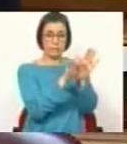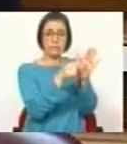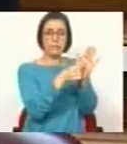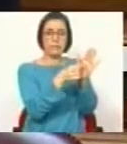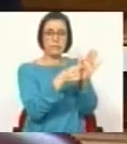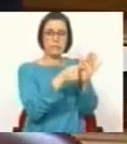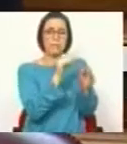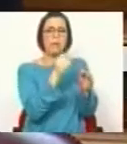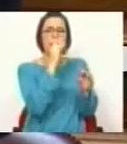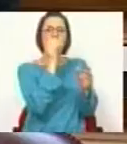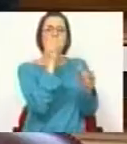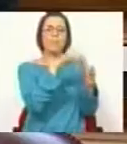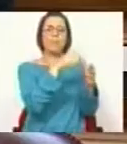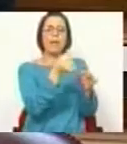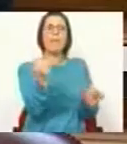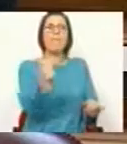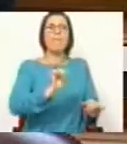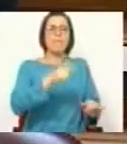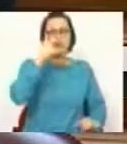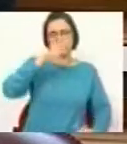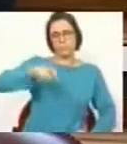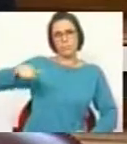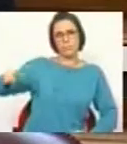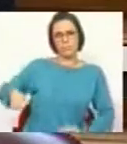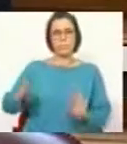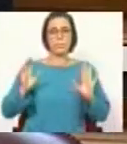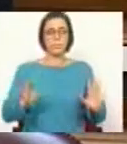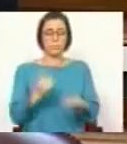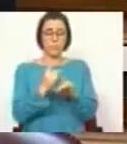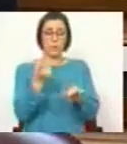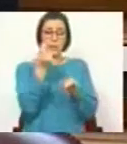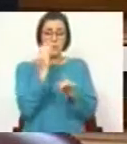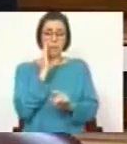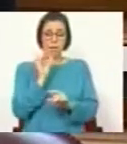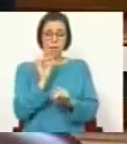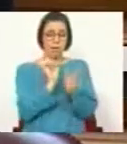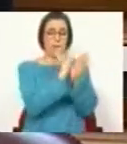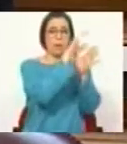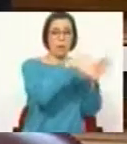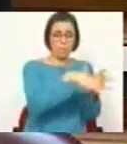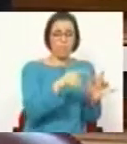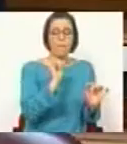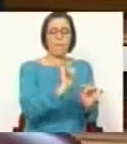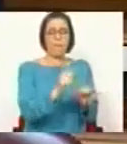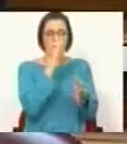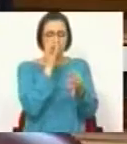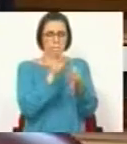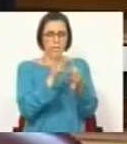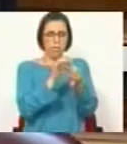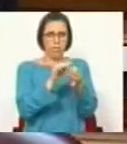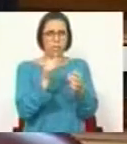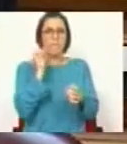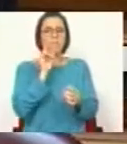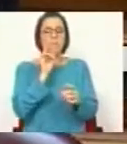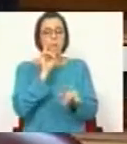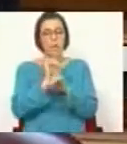ser alimentado com dinheiro dos contribuintes, porque o dinheiro que a banca lá coloca é irrisório para os